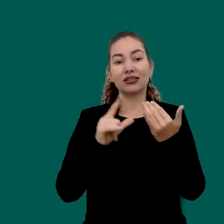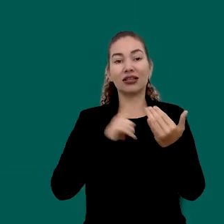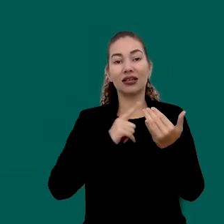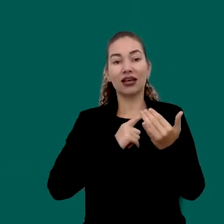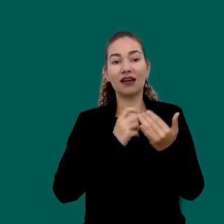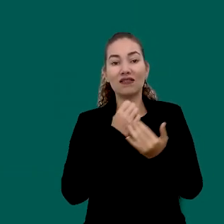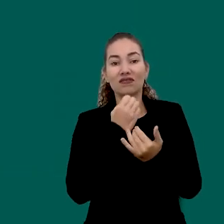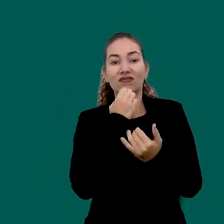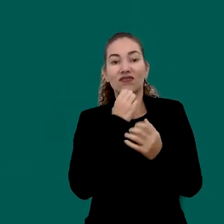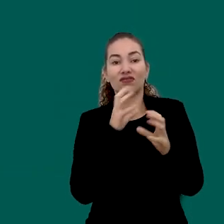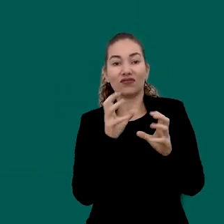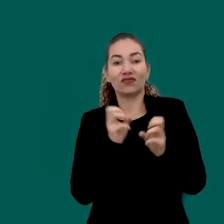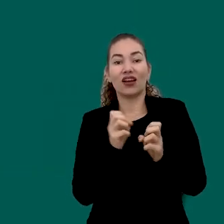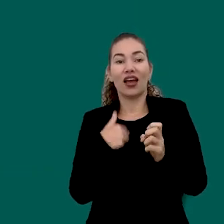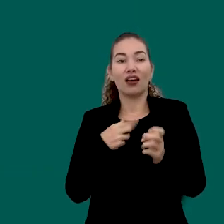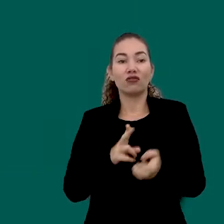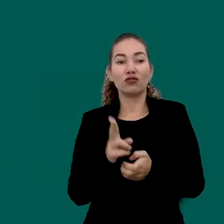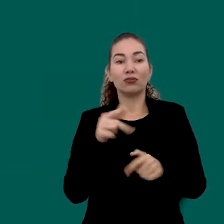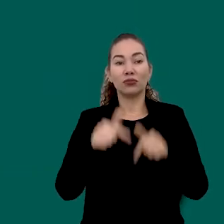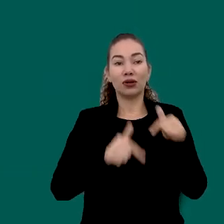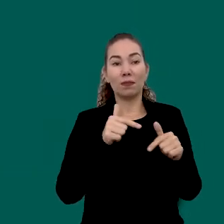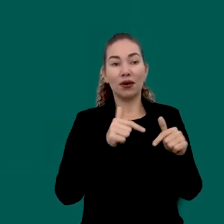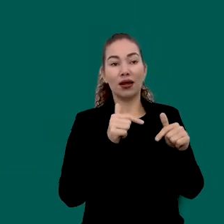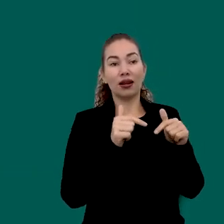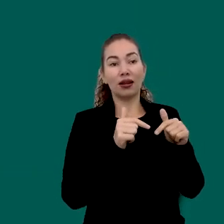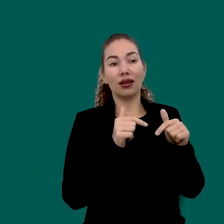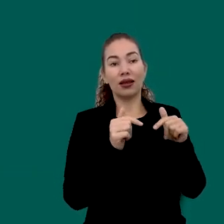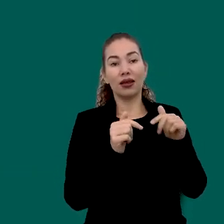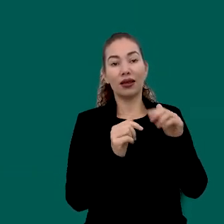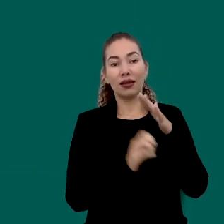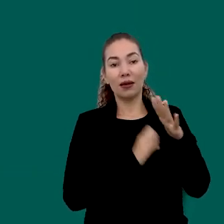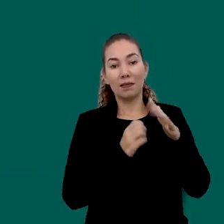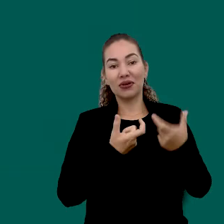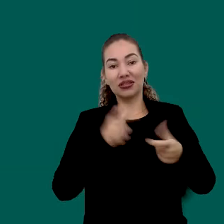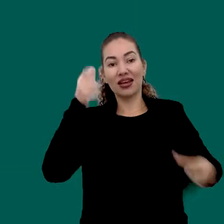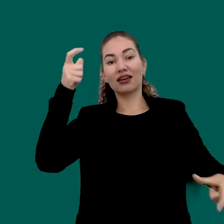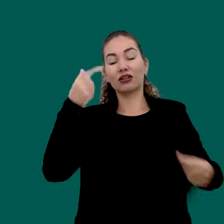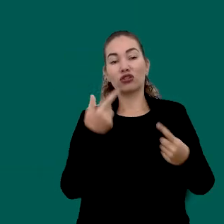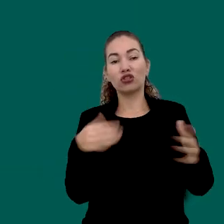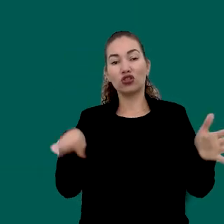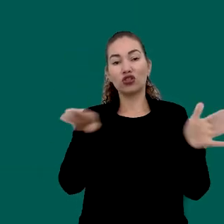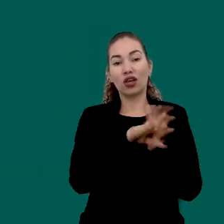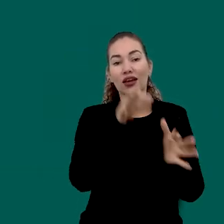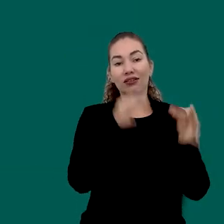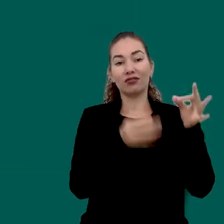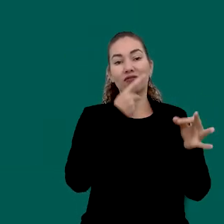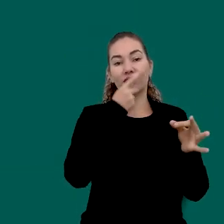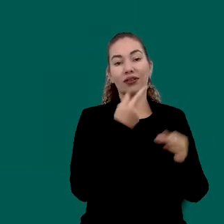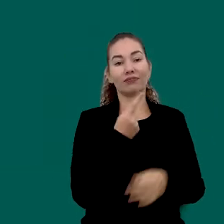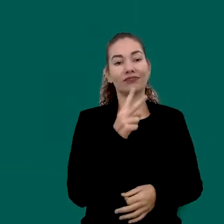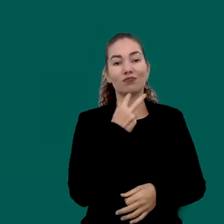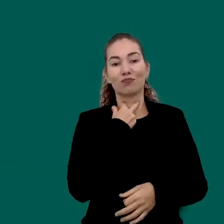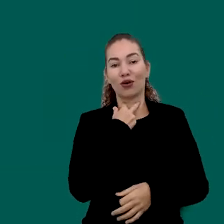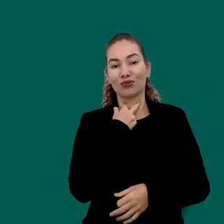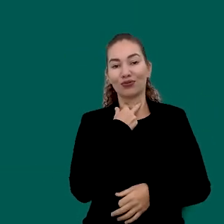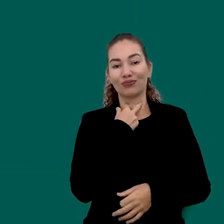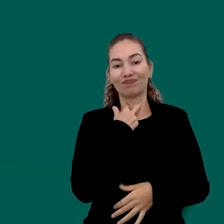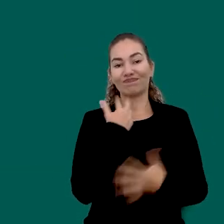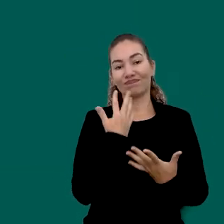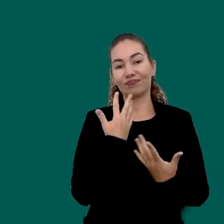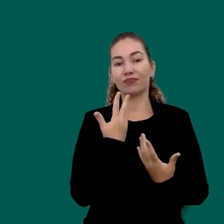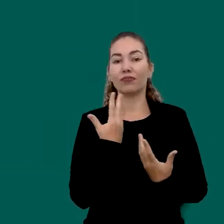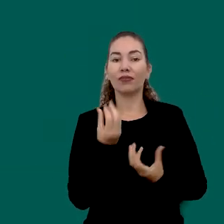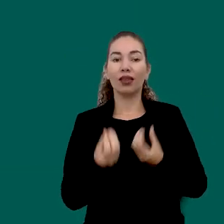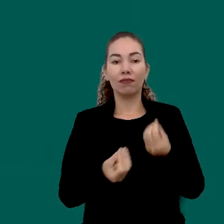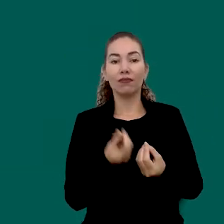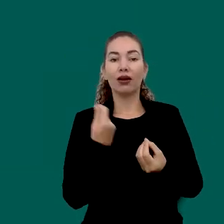redes, o jurídico dela acaba engessando. Eu digo porque eu sempre trabalhei em grandes redes. E, cara, a gente tinha as ideias assim, chegava no jurídico, o jurídico dizia, cara,